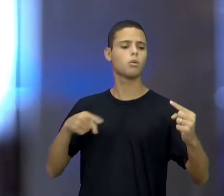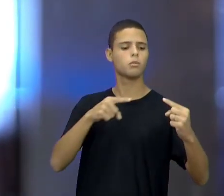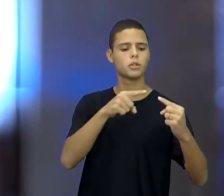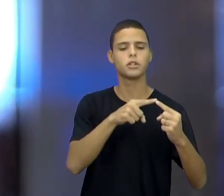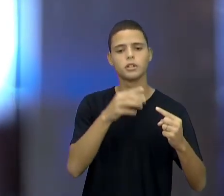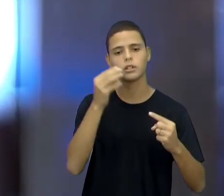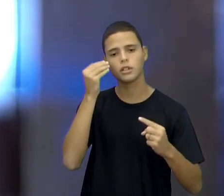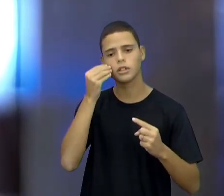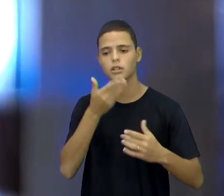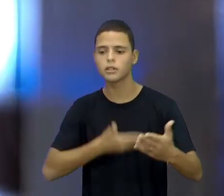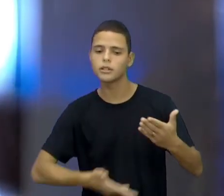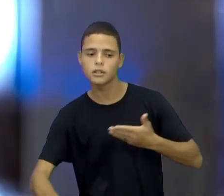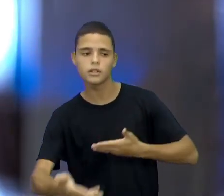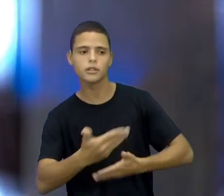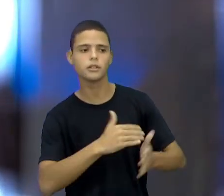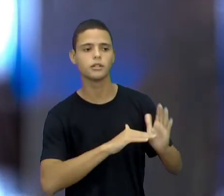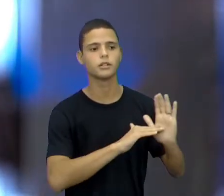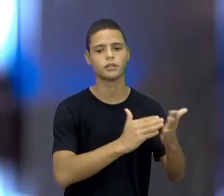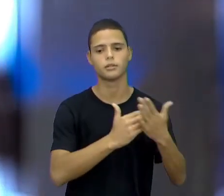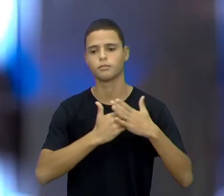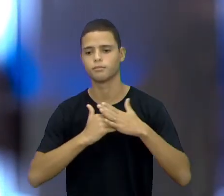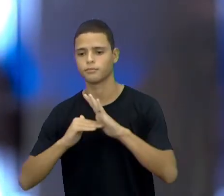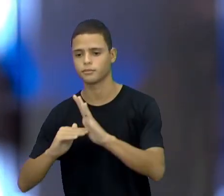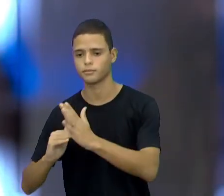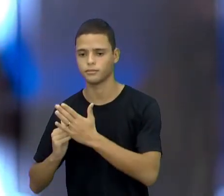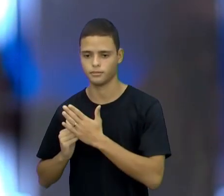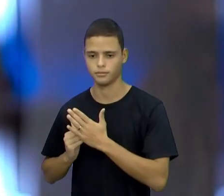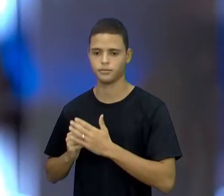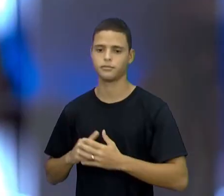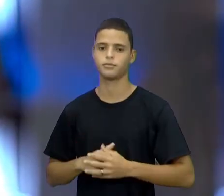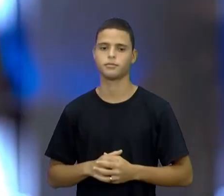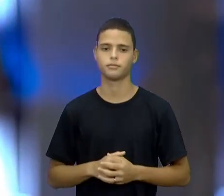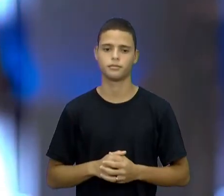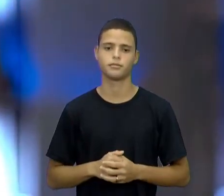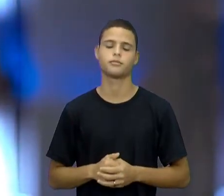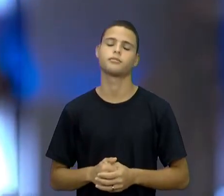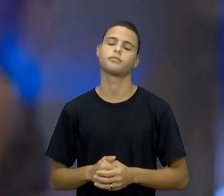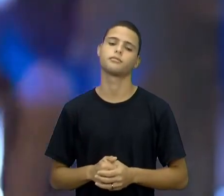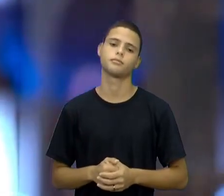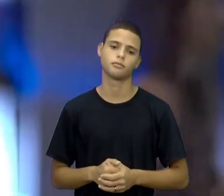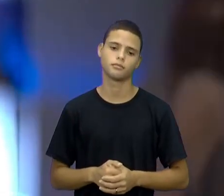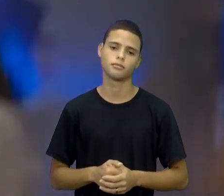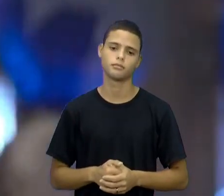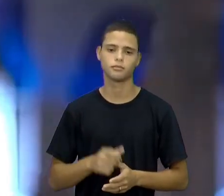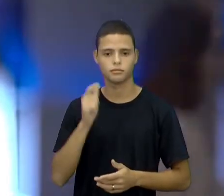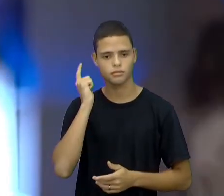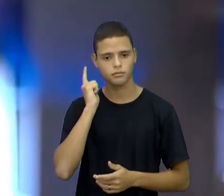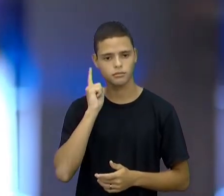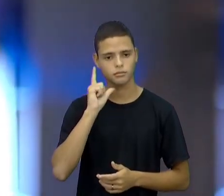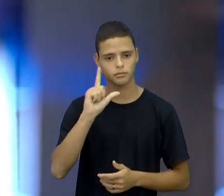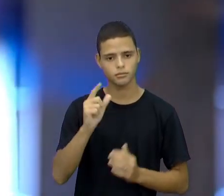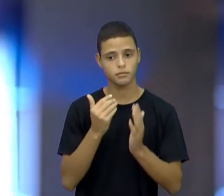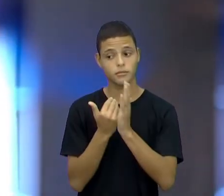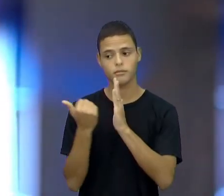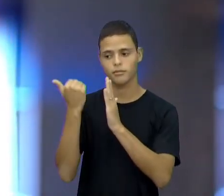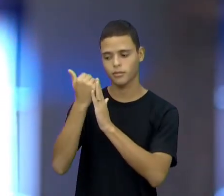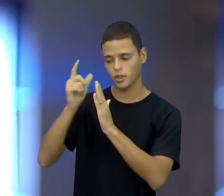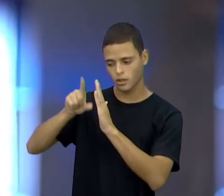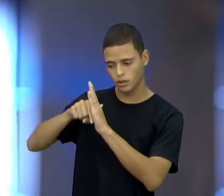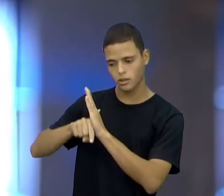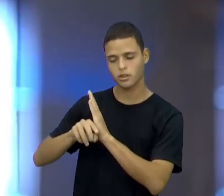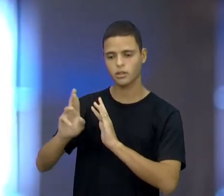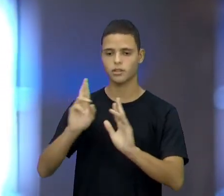dividir recursos, dividir laboratórios e, com isso, ter uma avaliação mais profunda